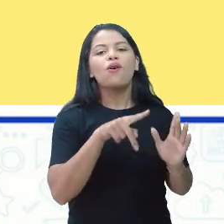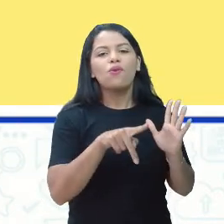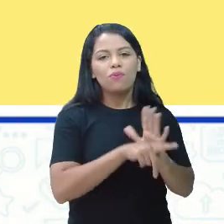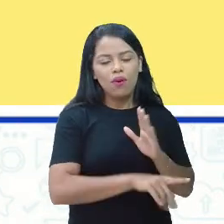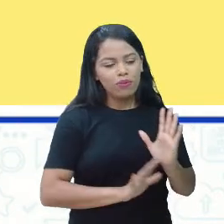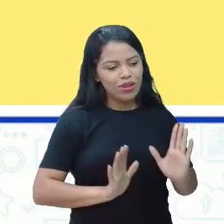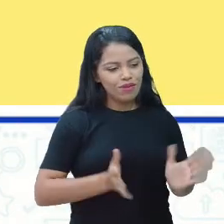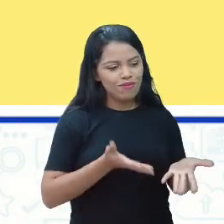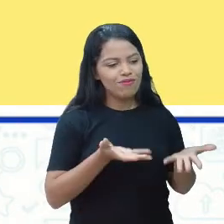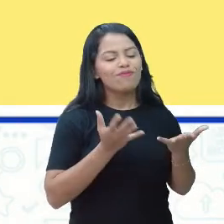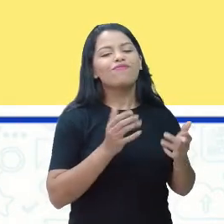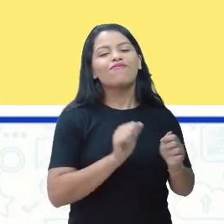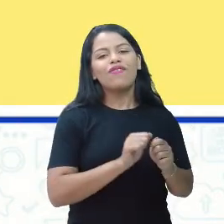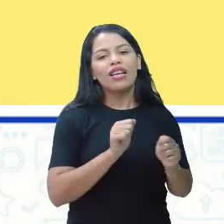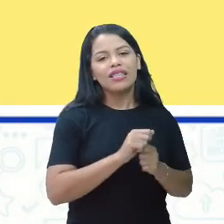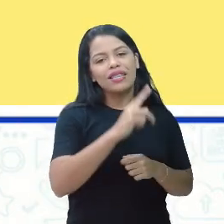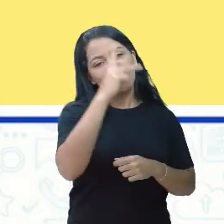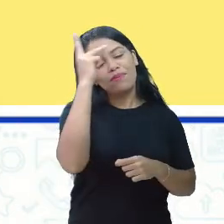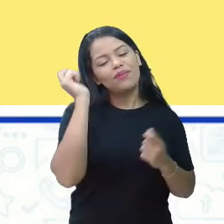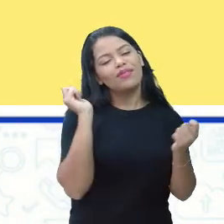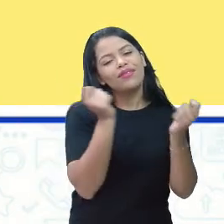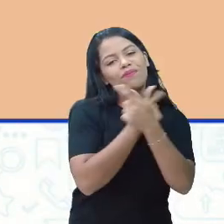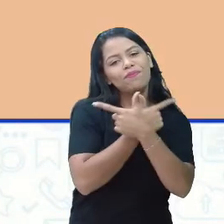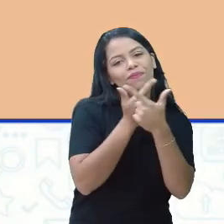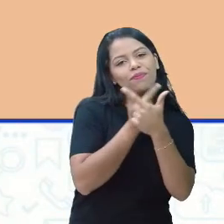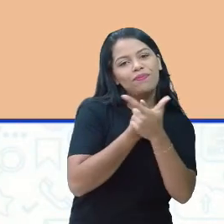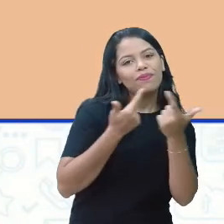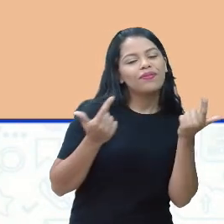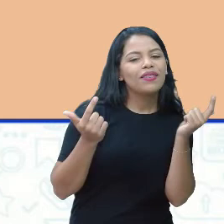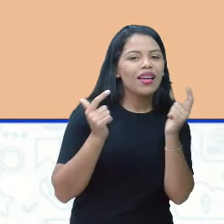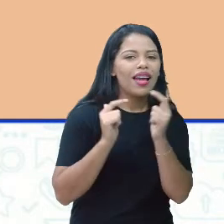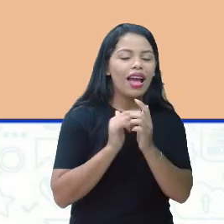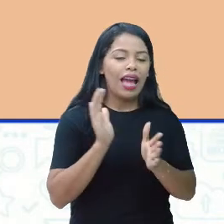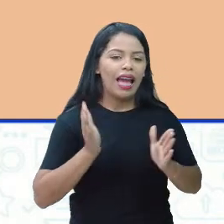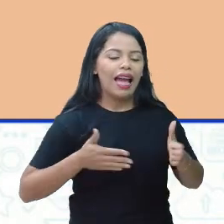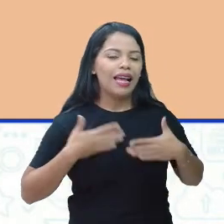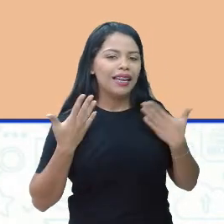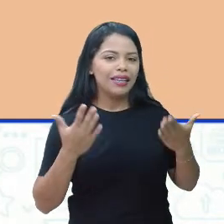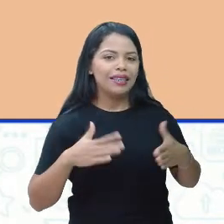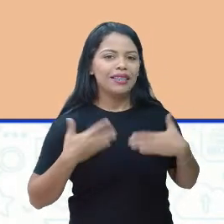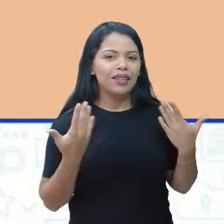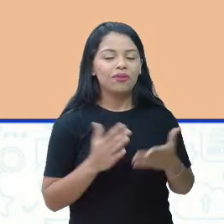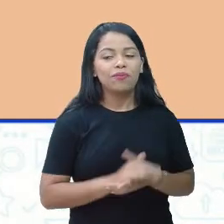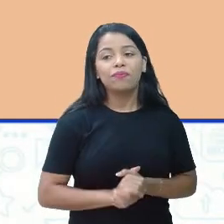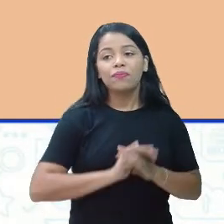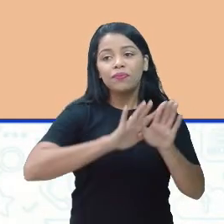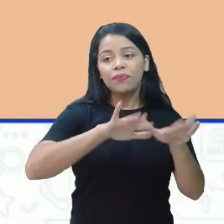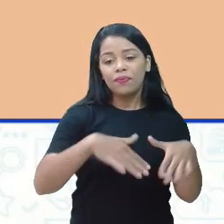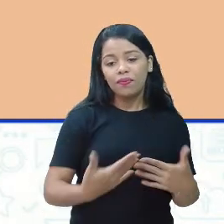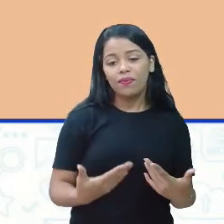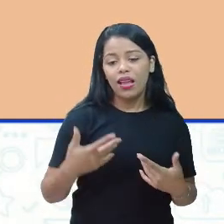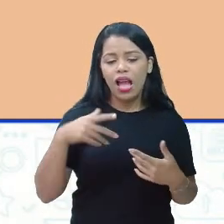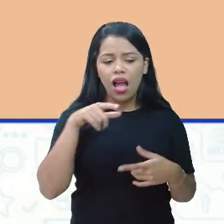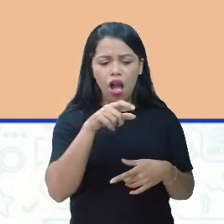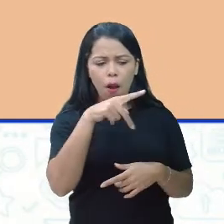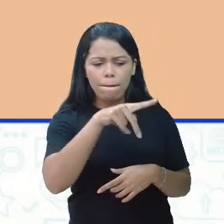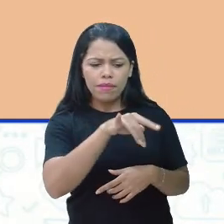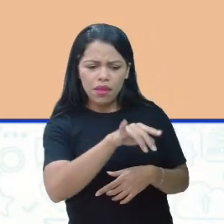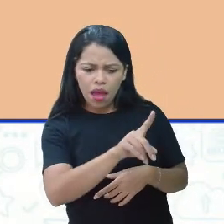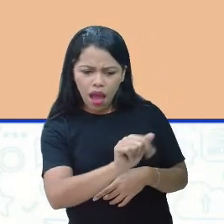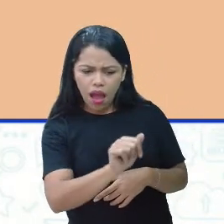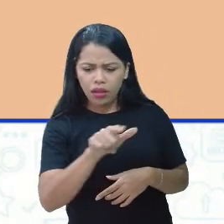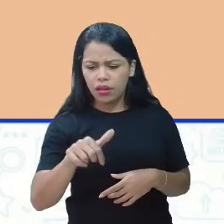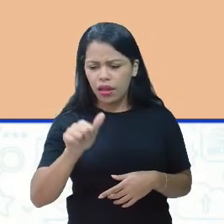provocar o riso, a alegria. E o que a piada e a anedota